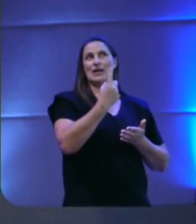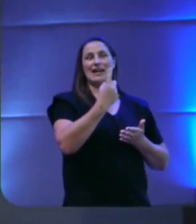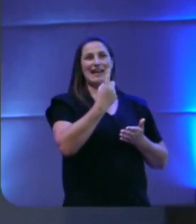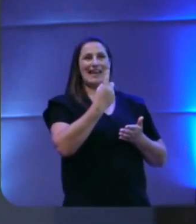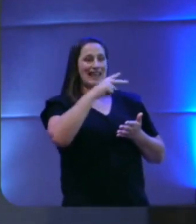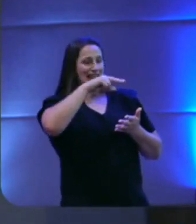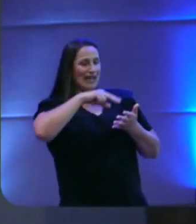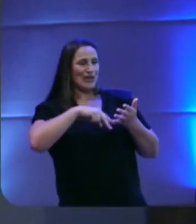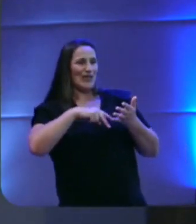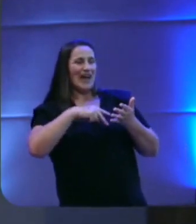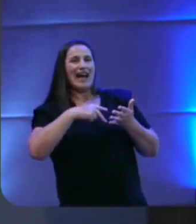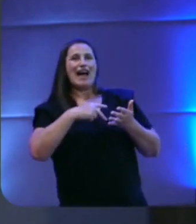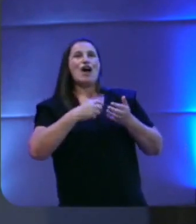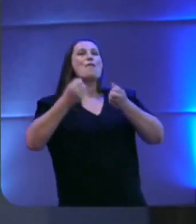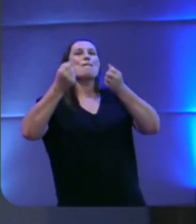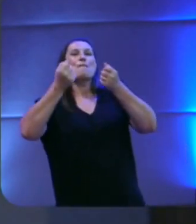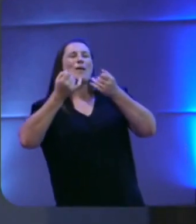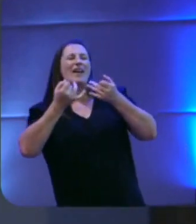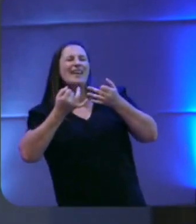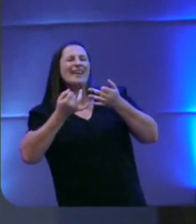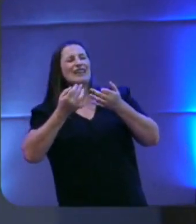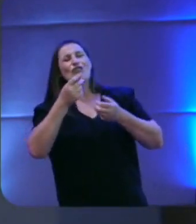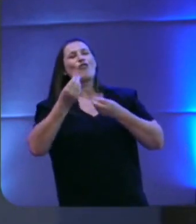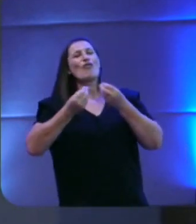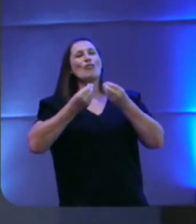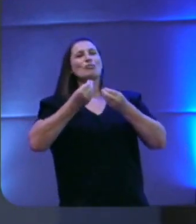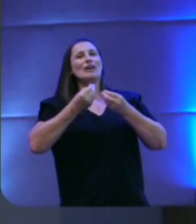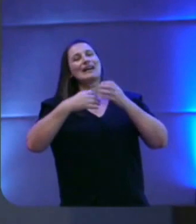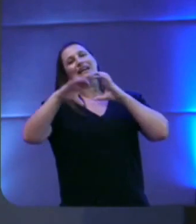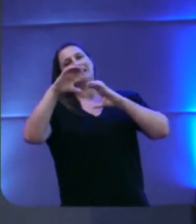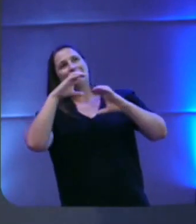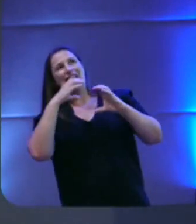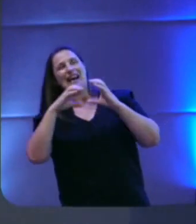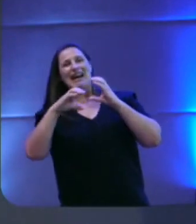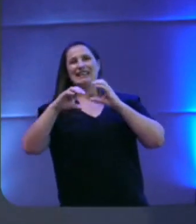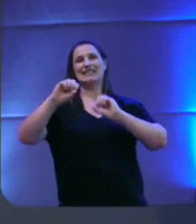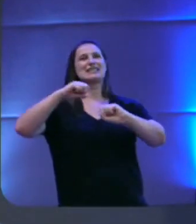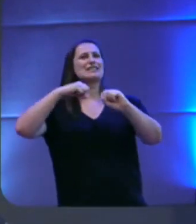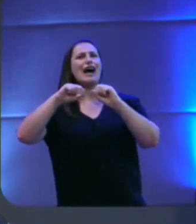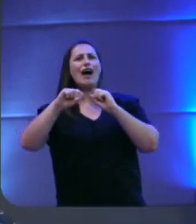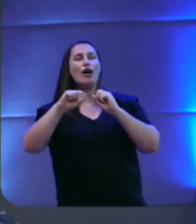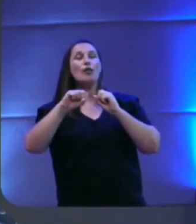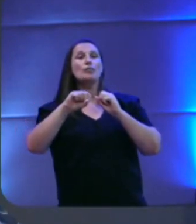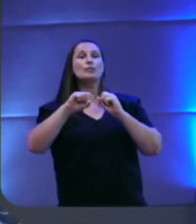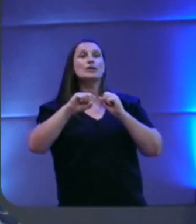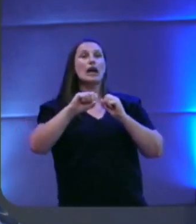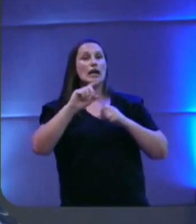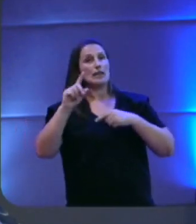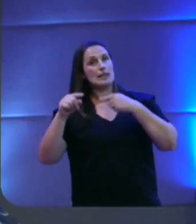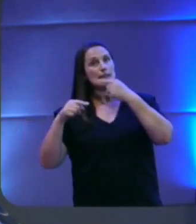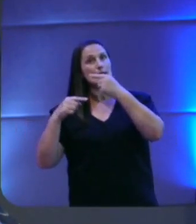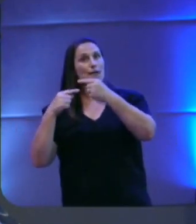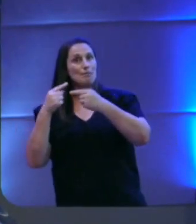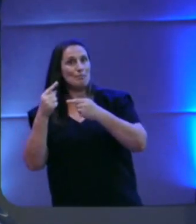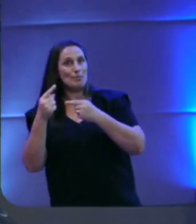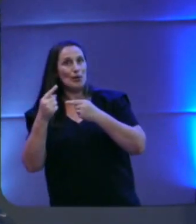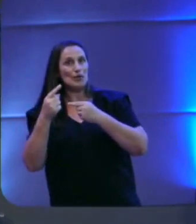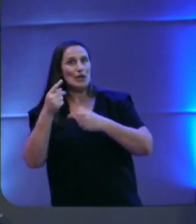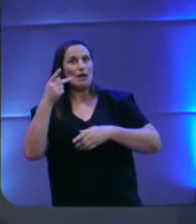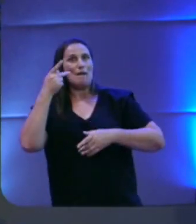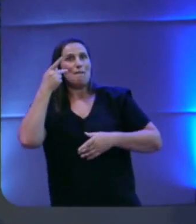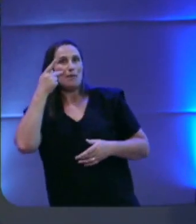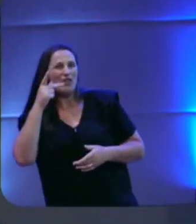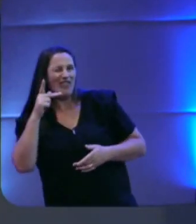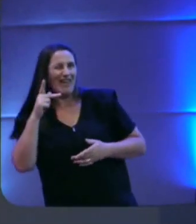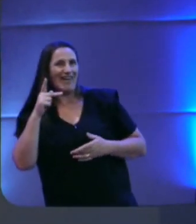Cantares, um livro dos profetas do Antigo Testamento, começando lá em Isaías, indo até os profetas menores, um